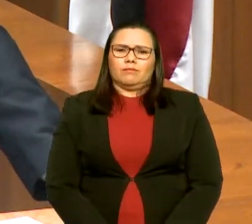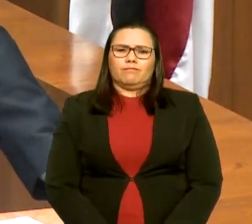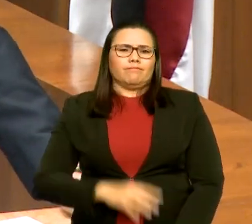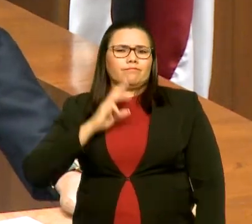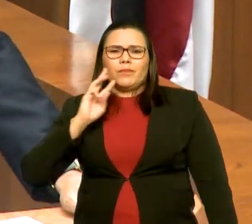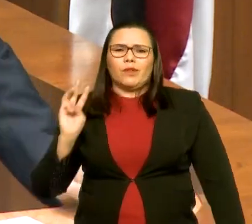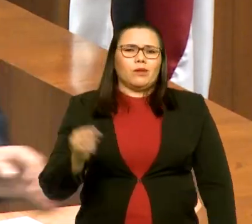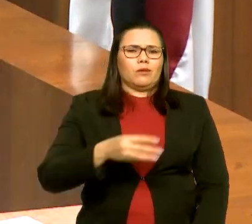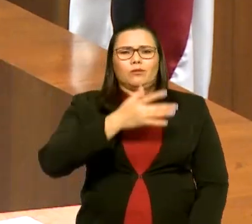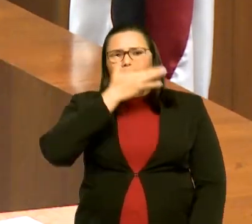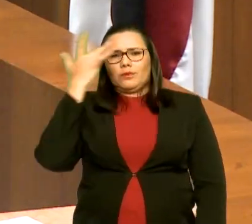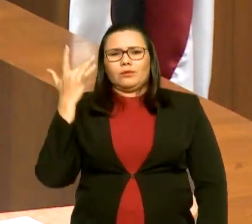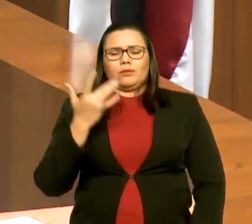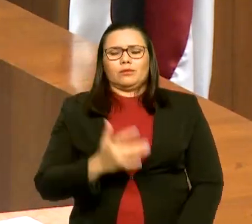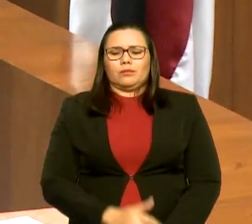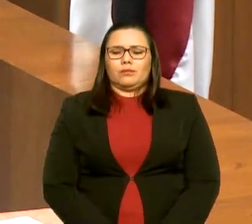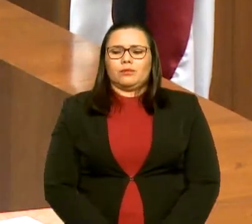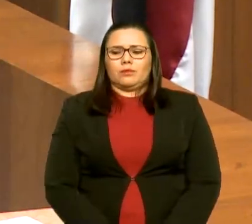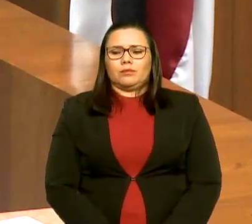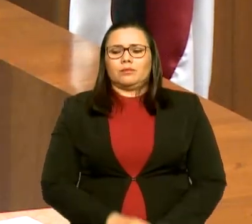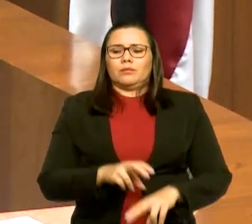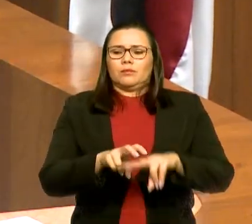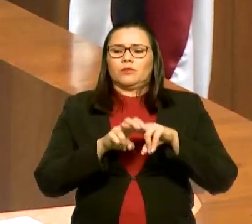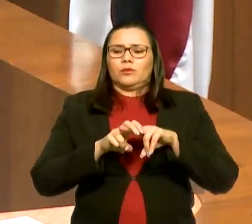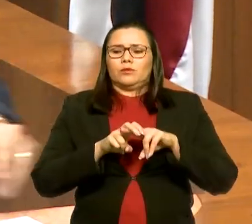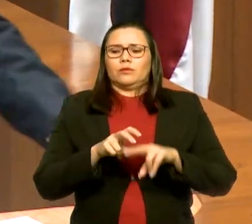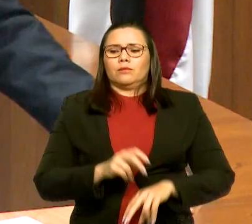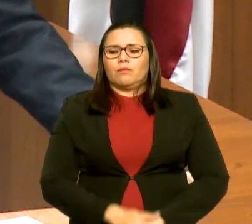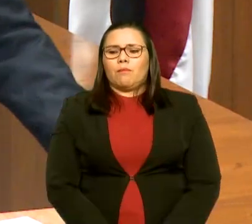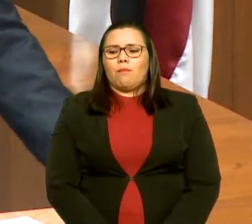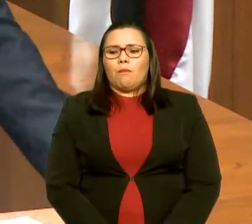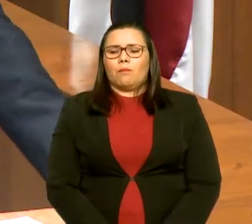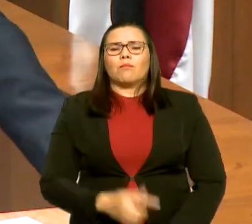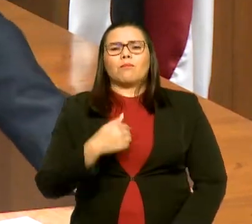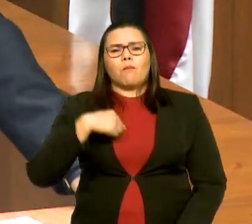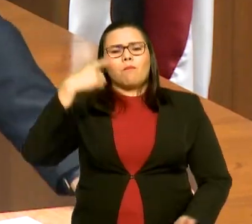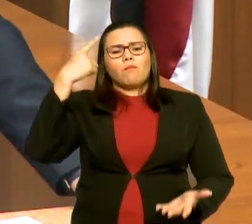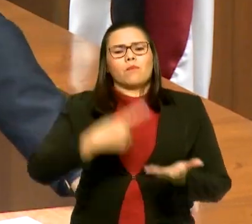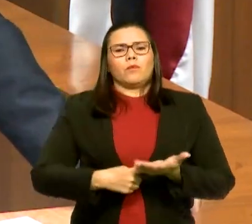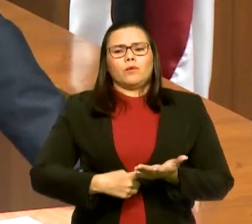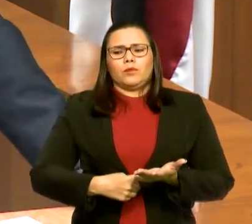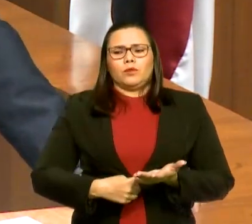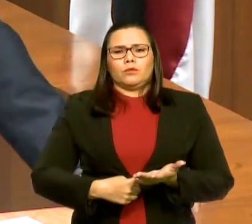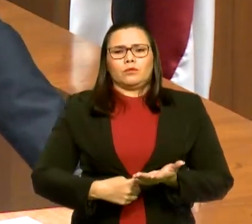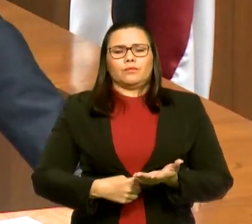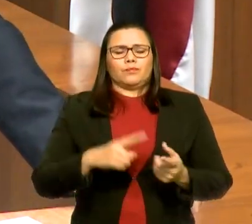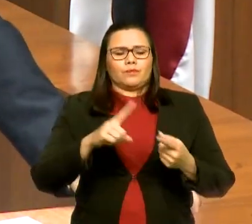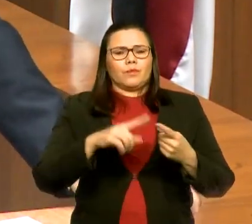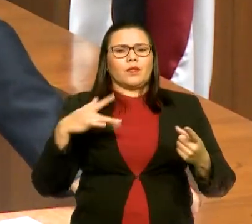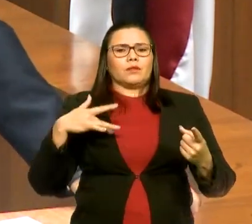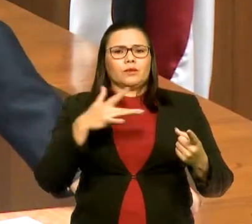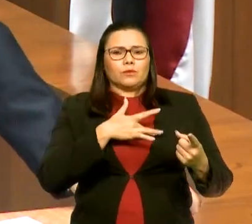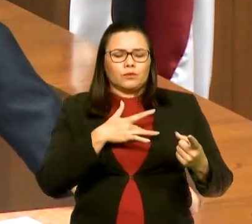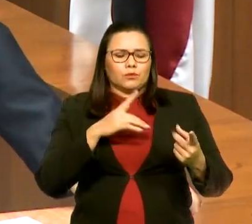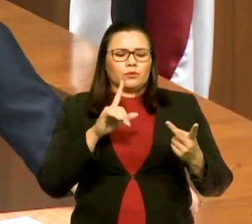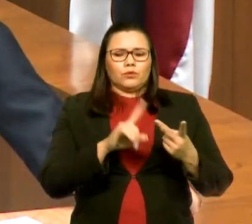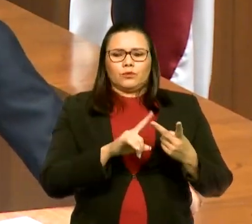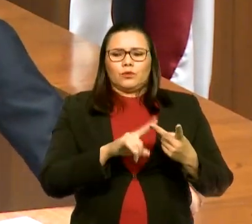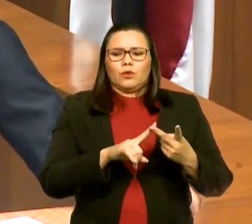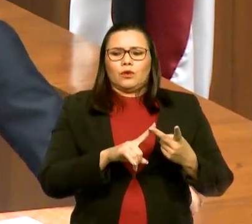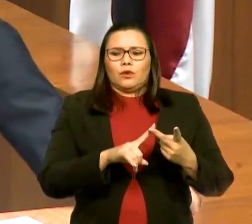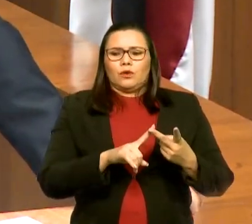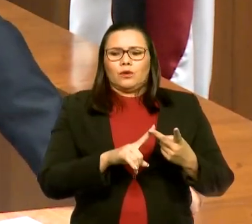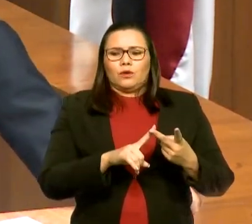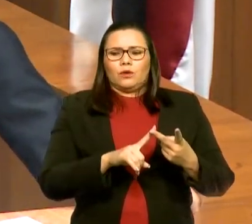Lago. Por isso, a gente tem um compromisso irrevogável com a saúde, com a confiança do eleitor,